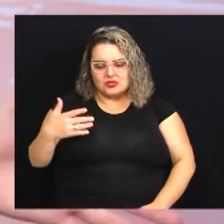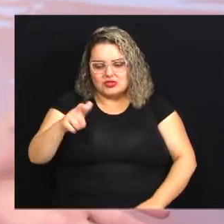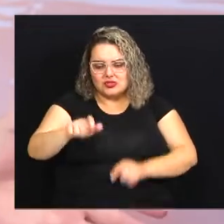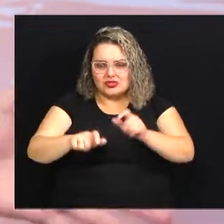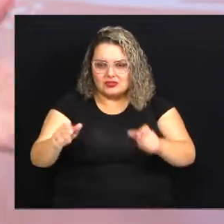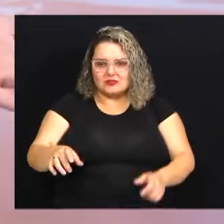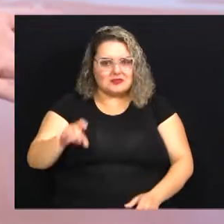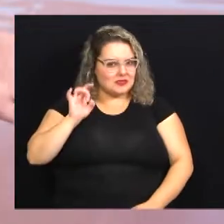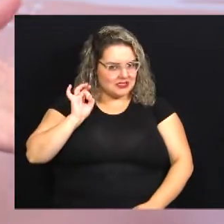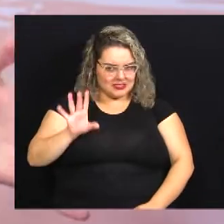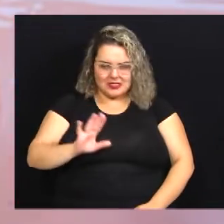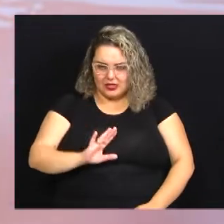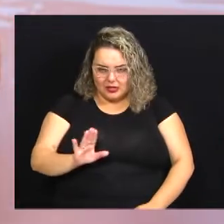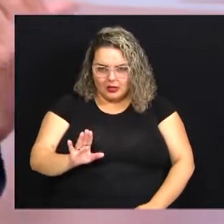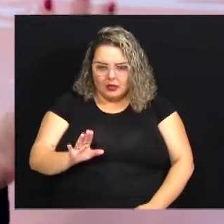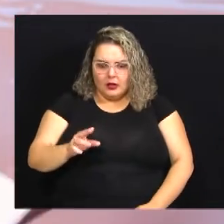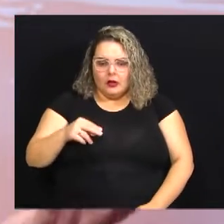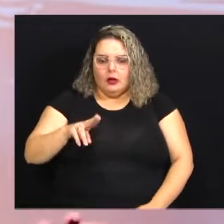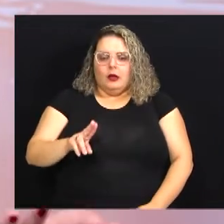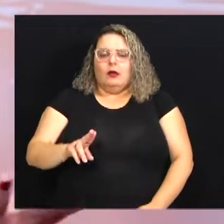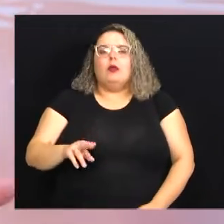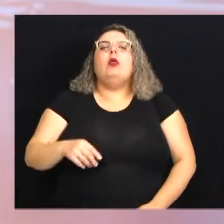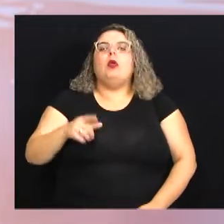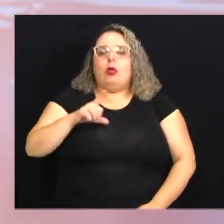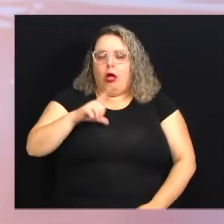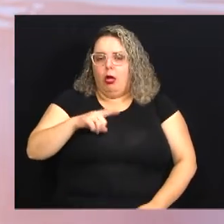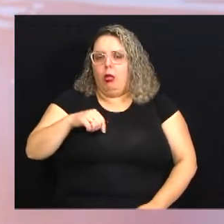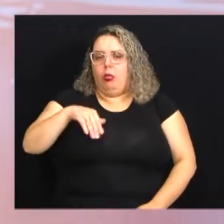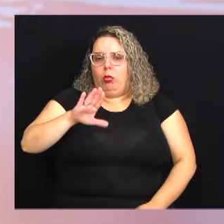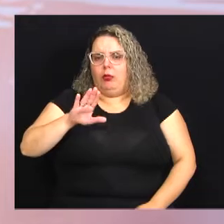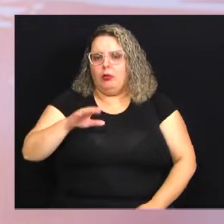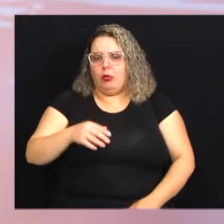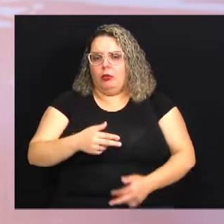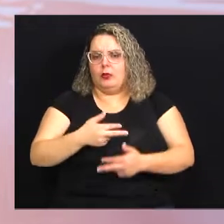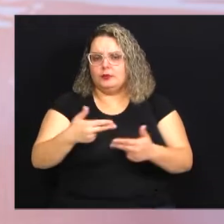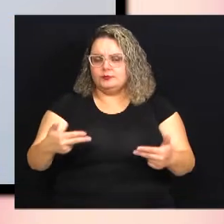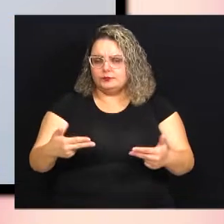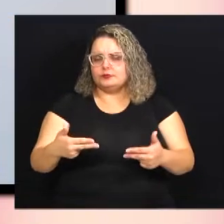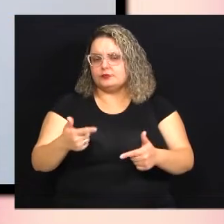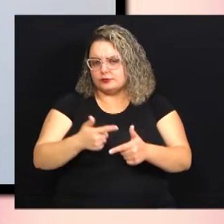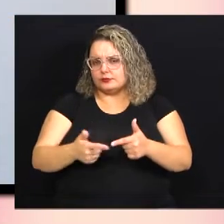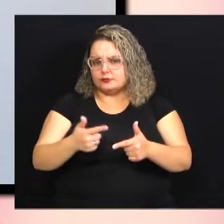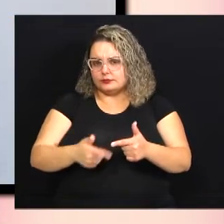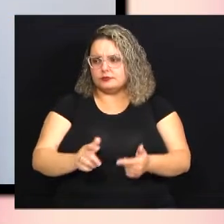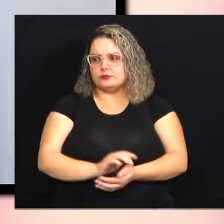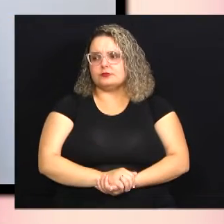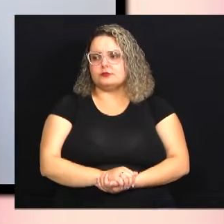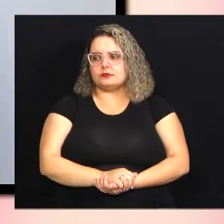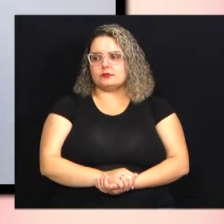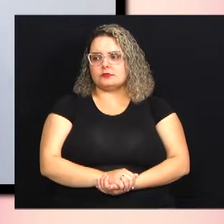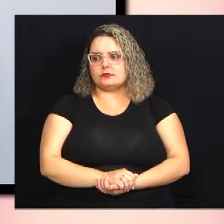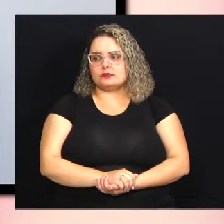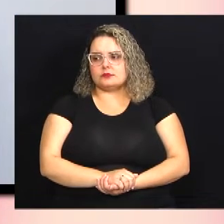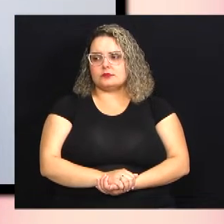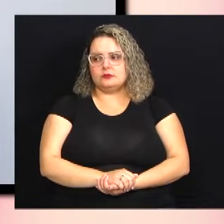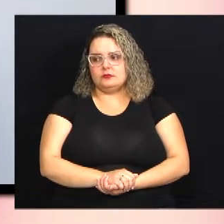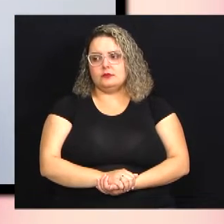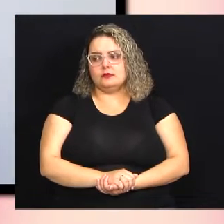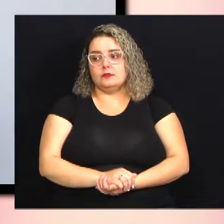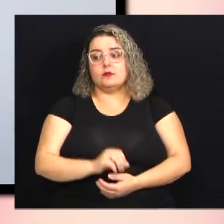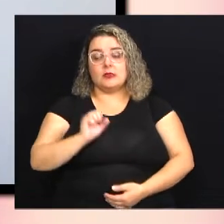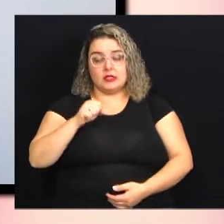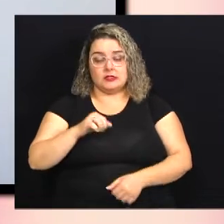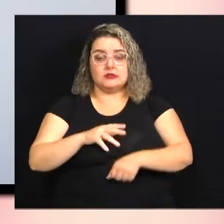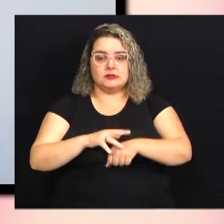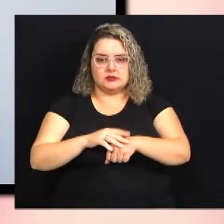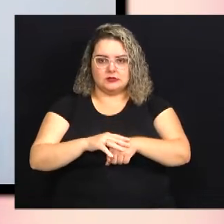só isso? Ou o Alzheimer tem mais sintomas também? Sim, conforme a doença